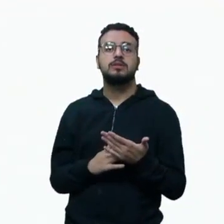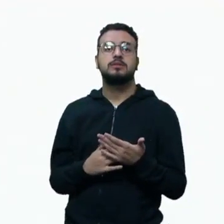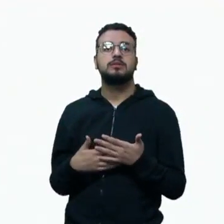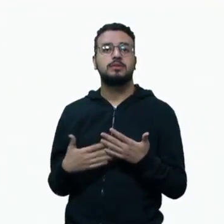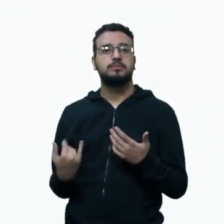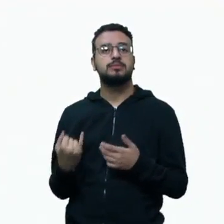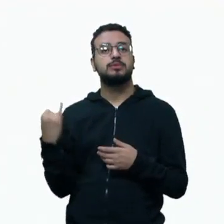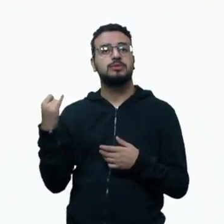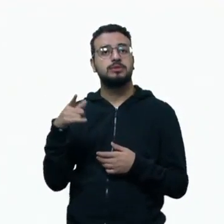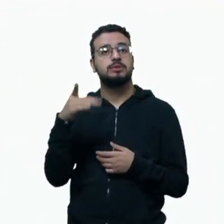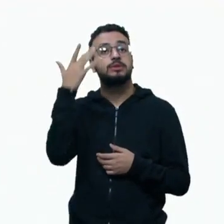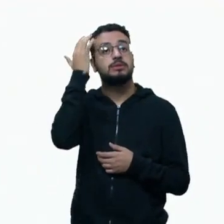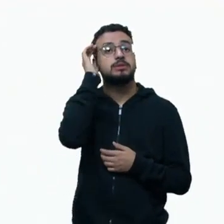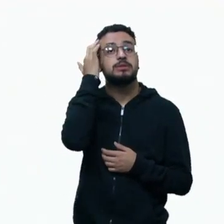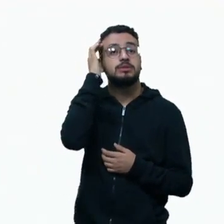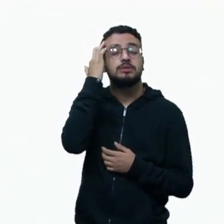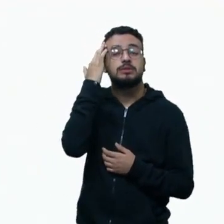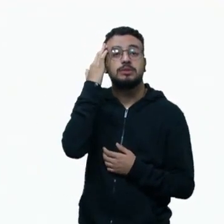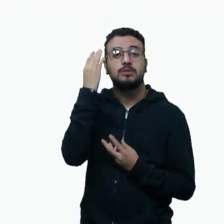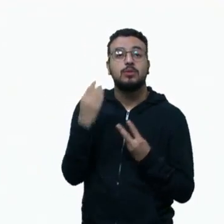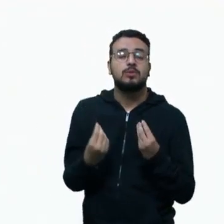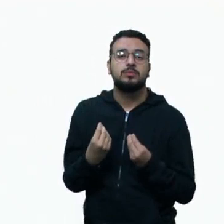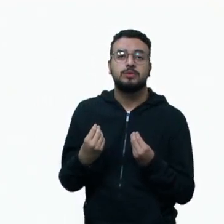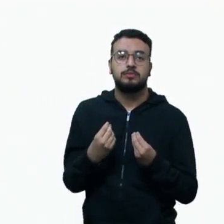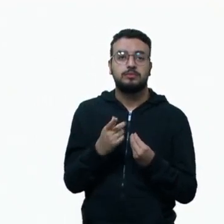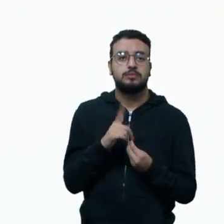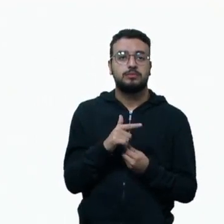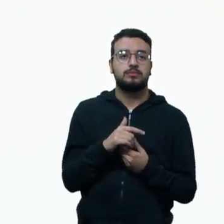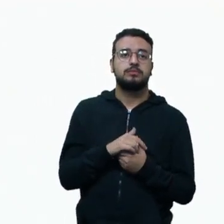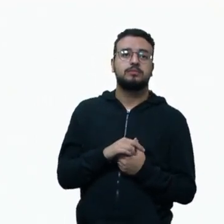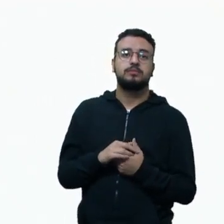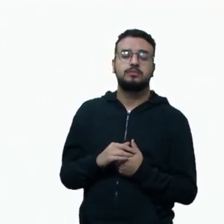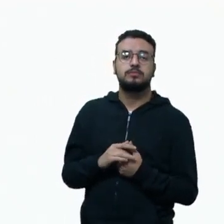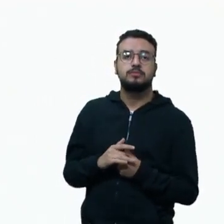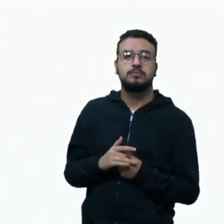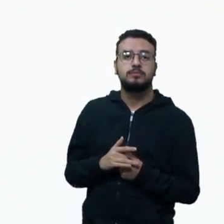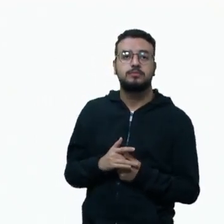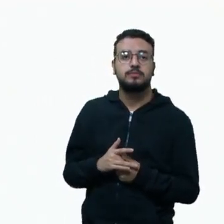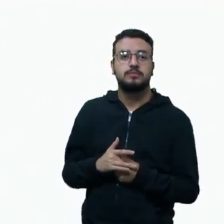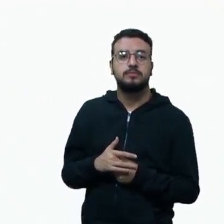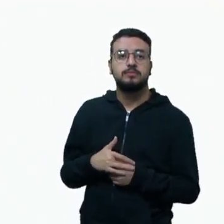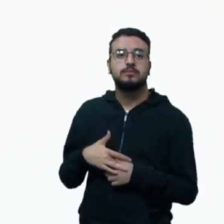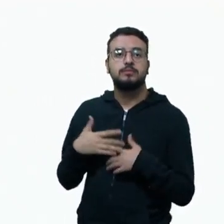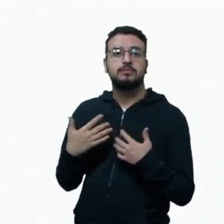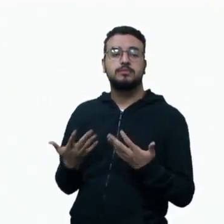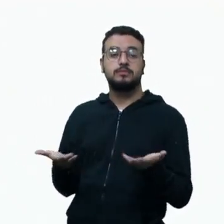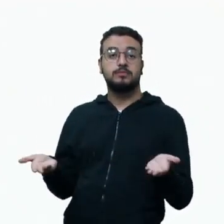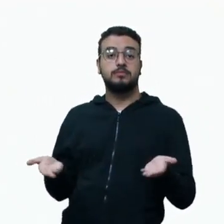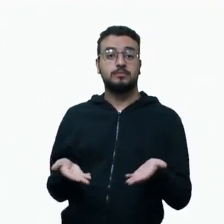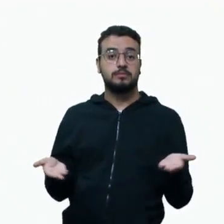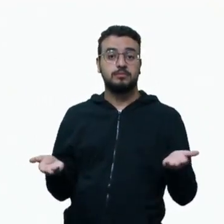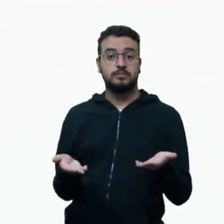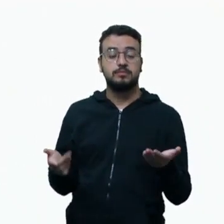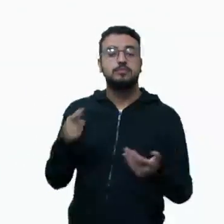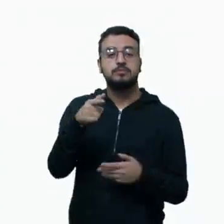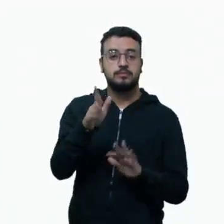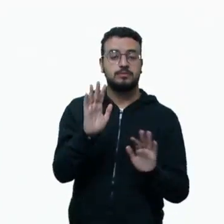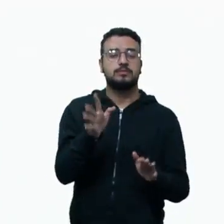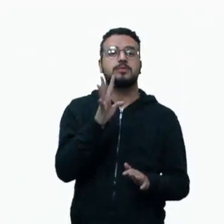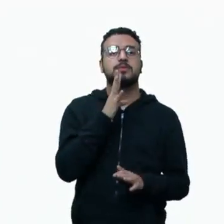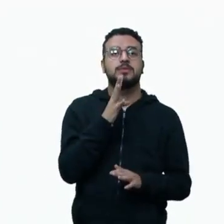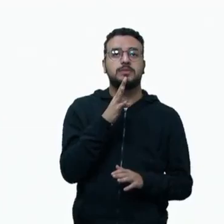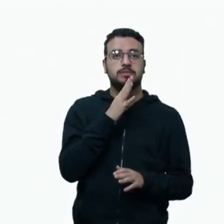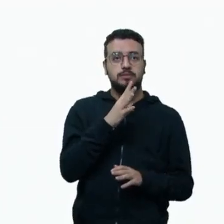entenda qual a ação do plexo em si. Tá certo? Bom, então agora você conheceu